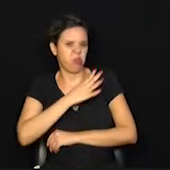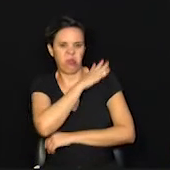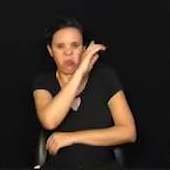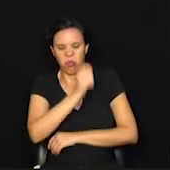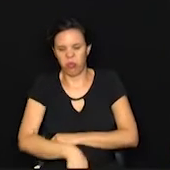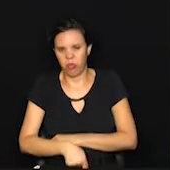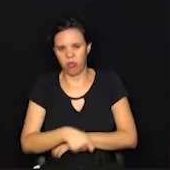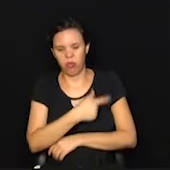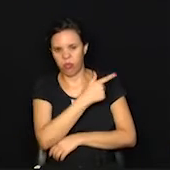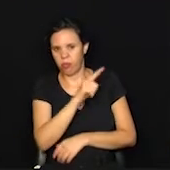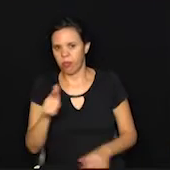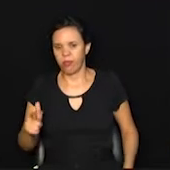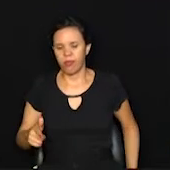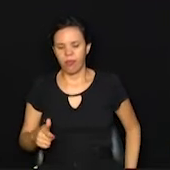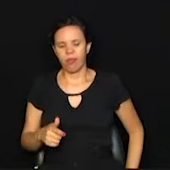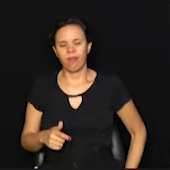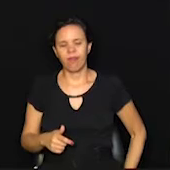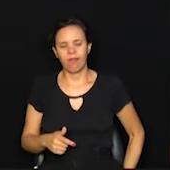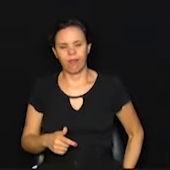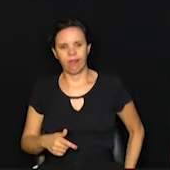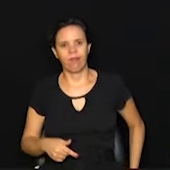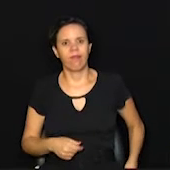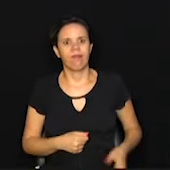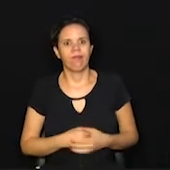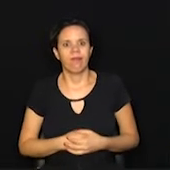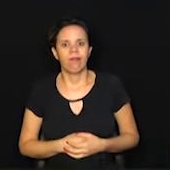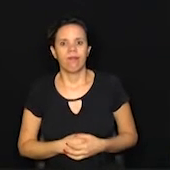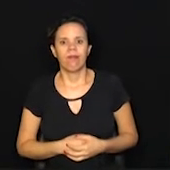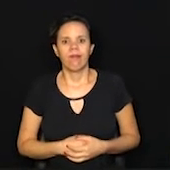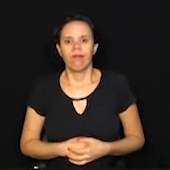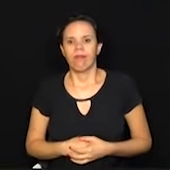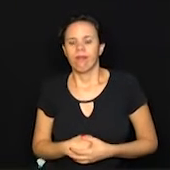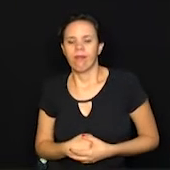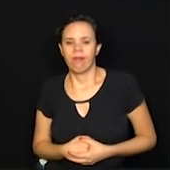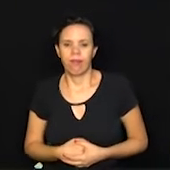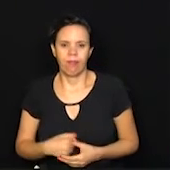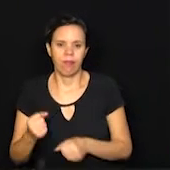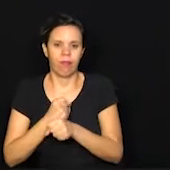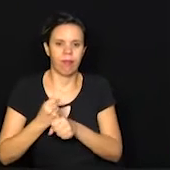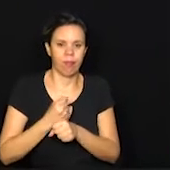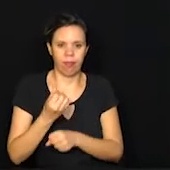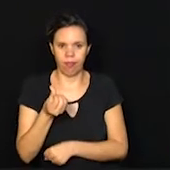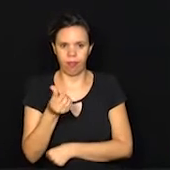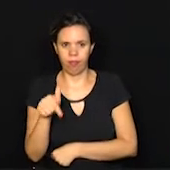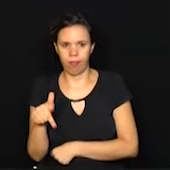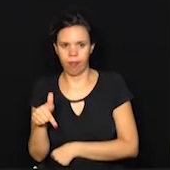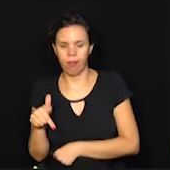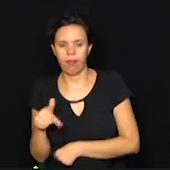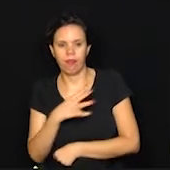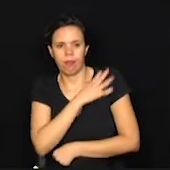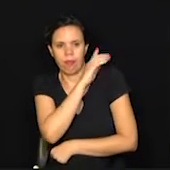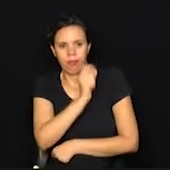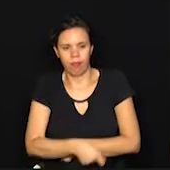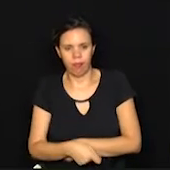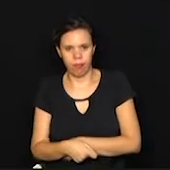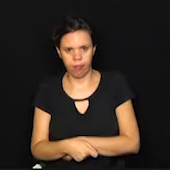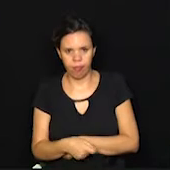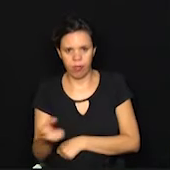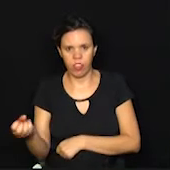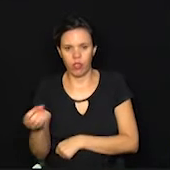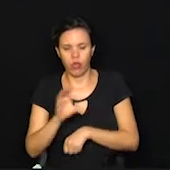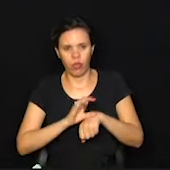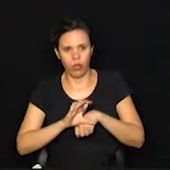nenhum tipo de é efeito só em 67 a ditadura promulga uma nova